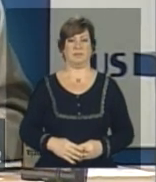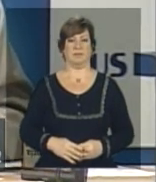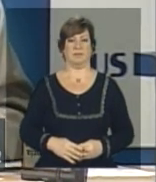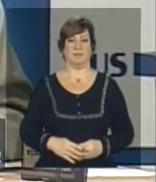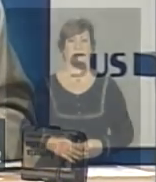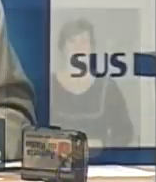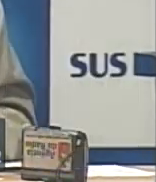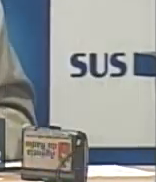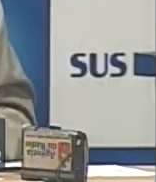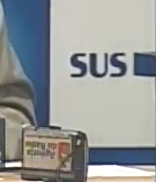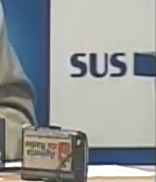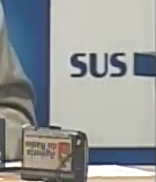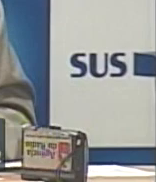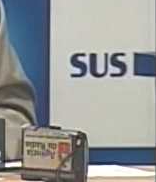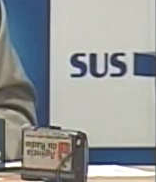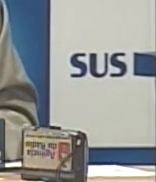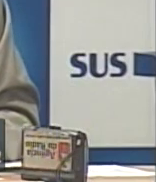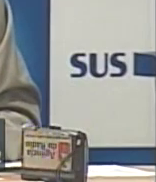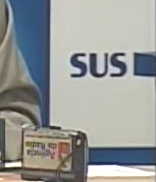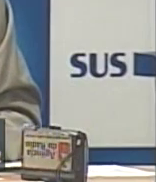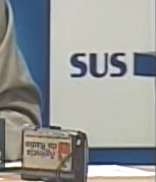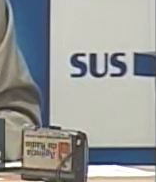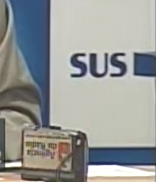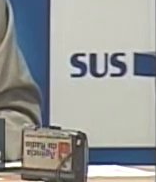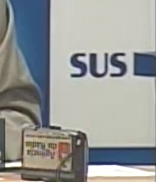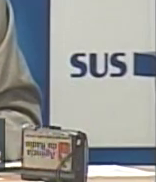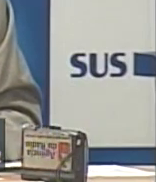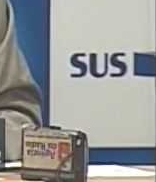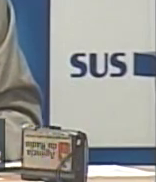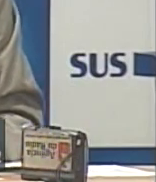Não, agora foi demais.